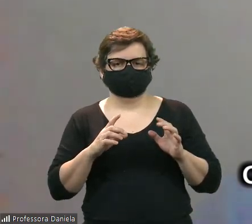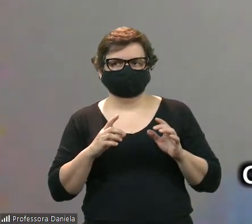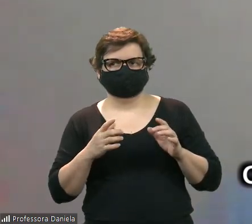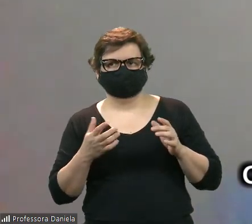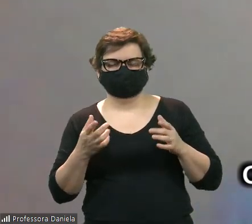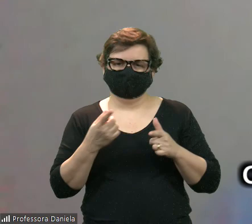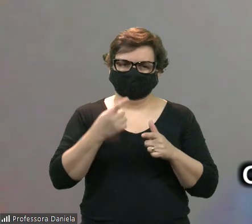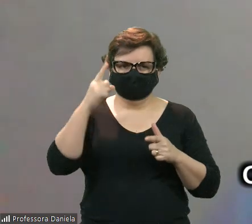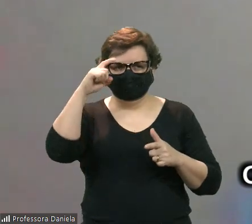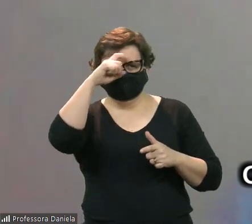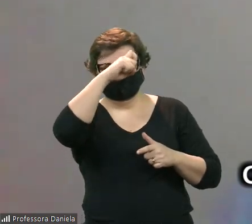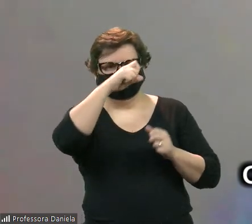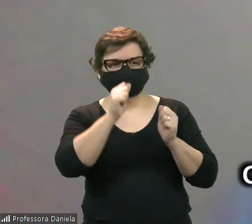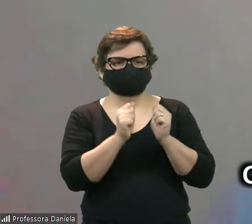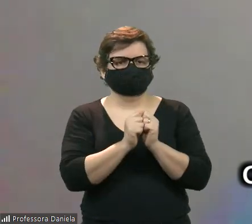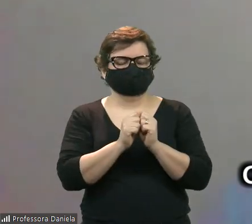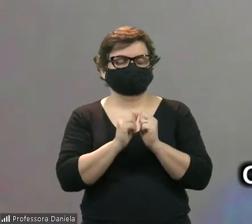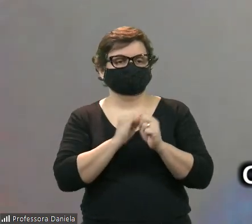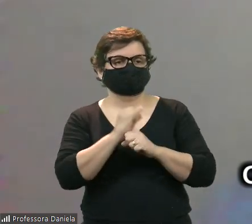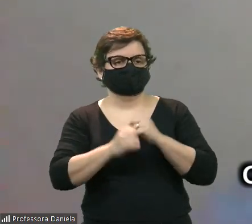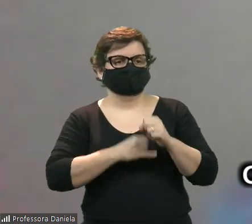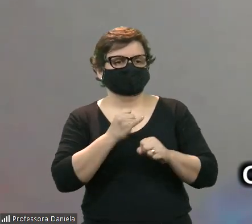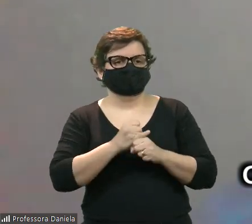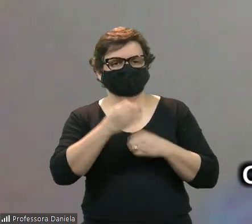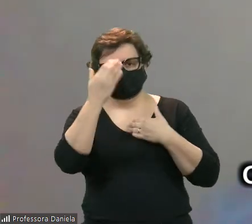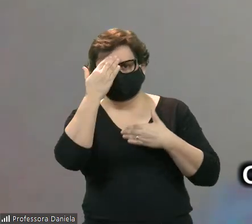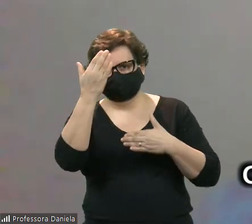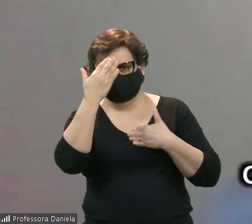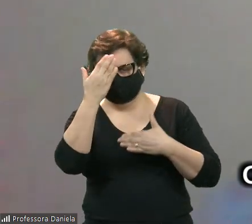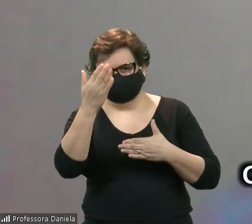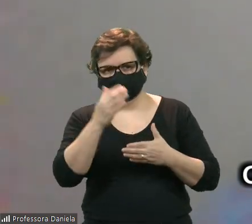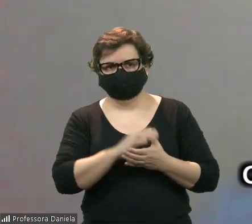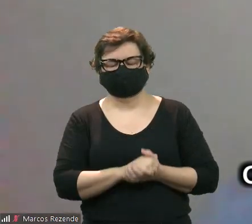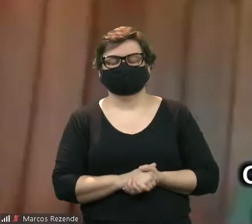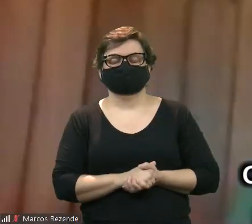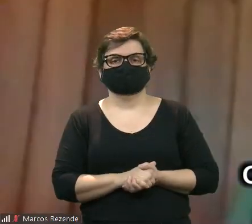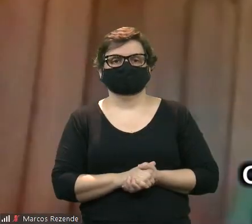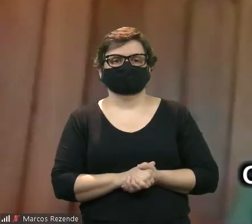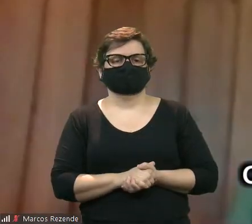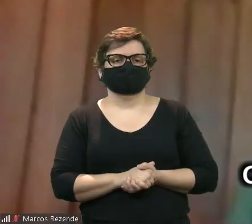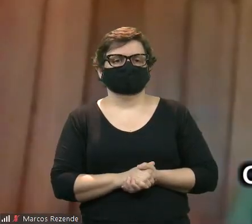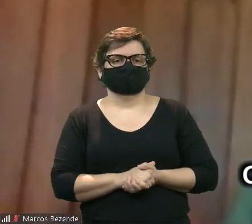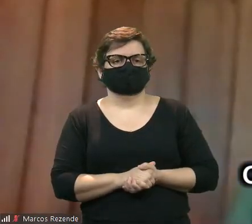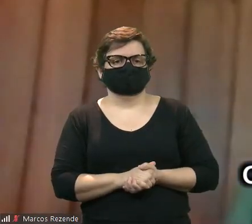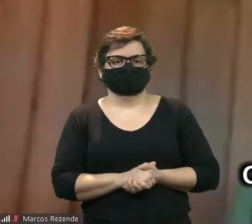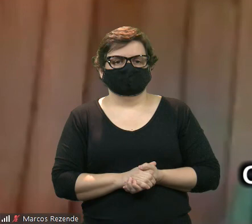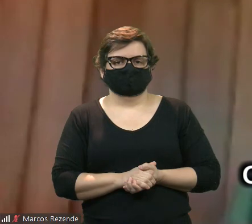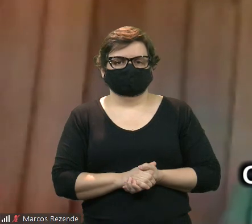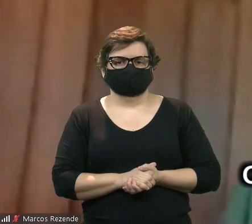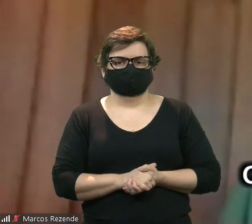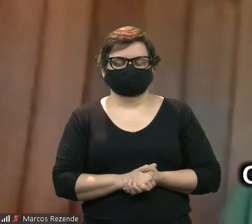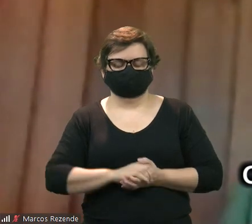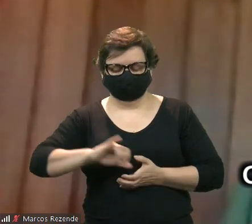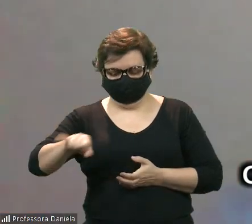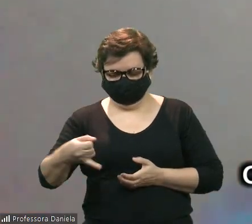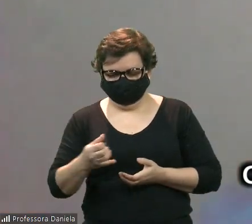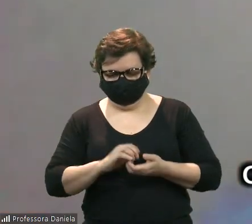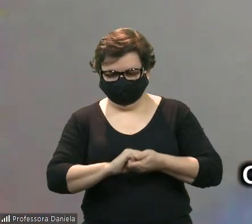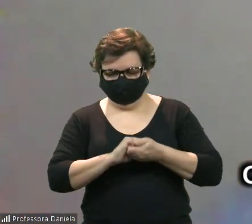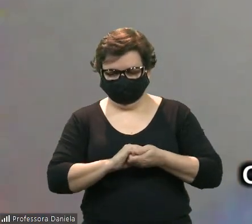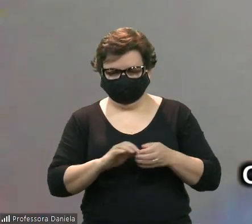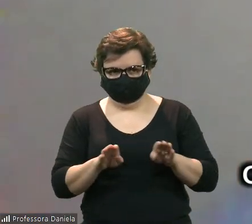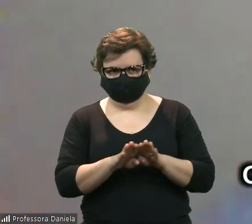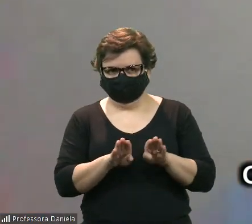enfim, agradecê-los e agradecer a condução de trabalho de Vossa Excelência na data de hoje. Quero aproveitar e cumprimentar